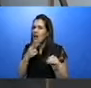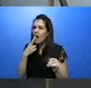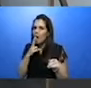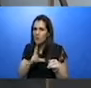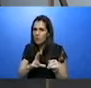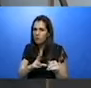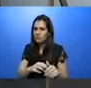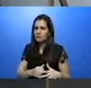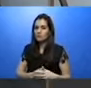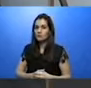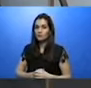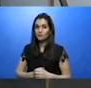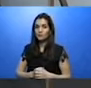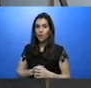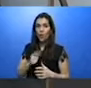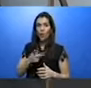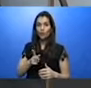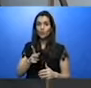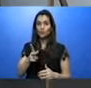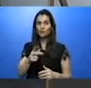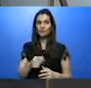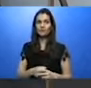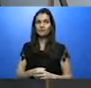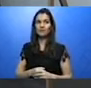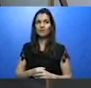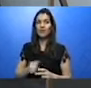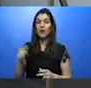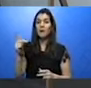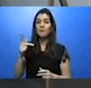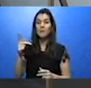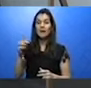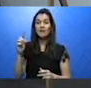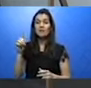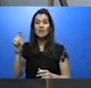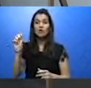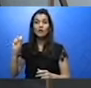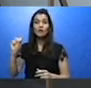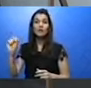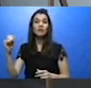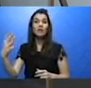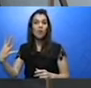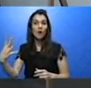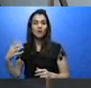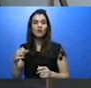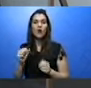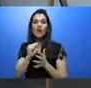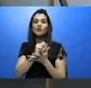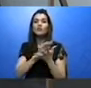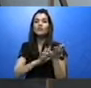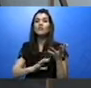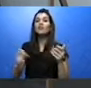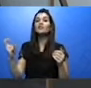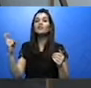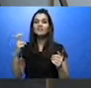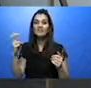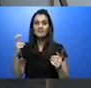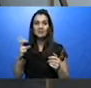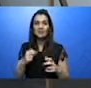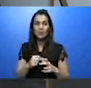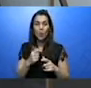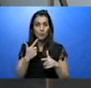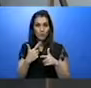aprendemos. Continuando, na página 184 ainda, atividade 5, né? Um probleminha